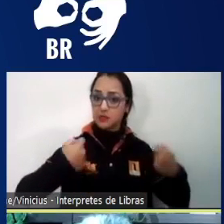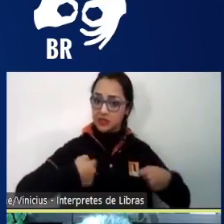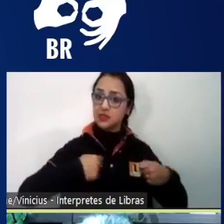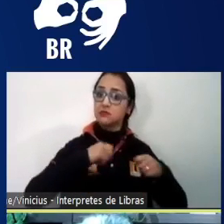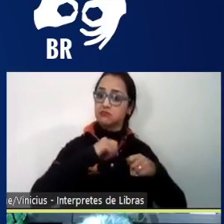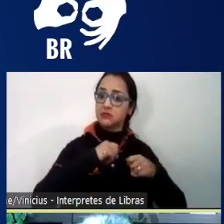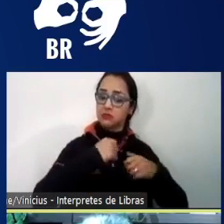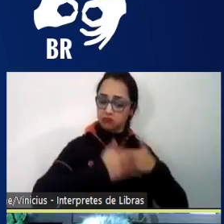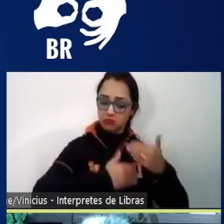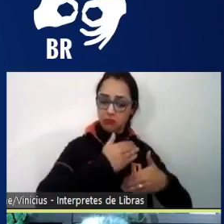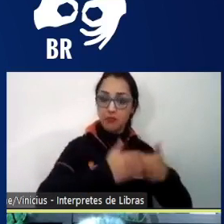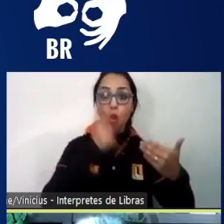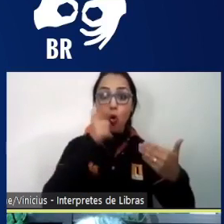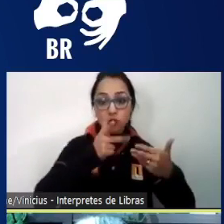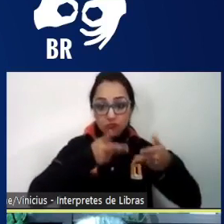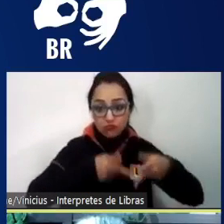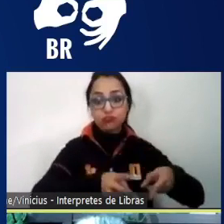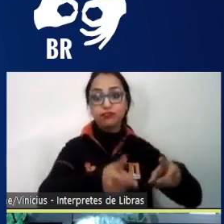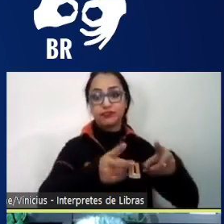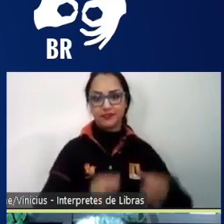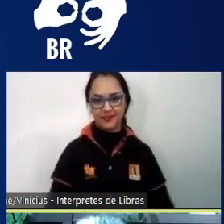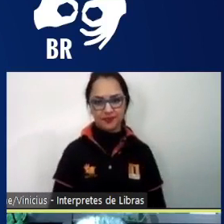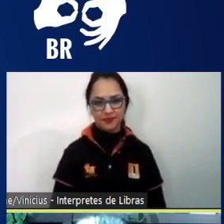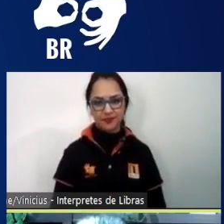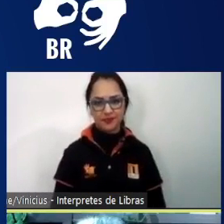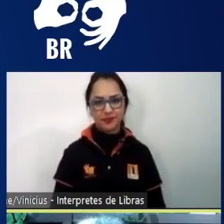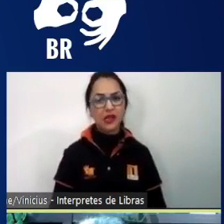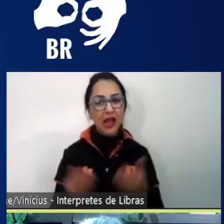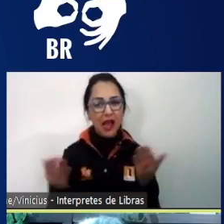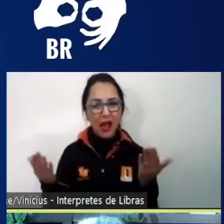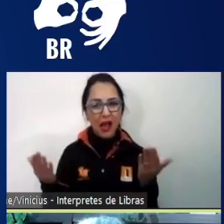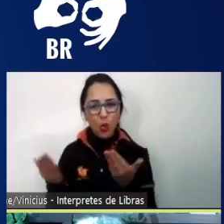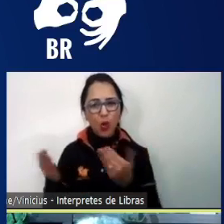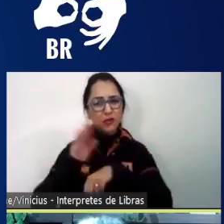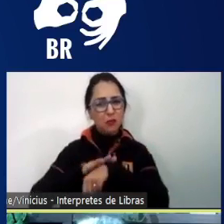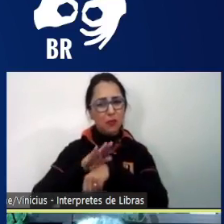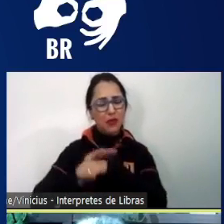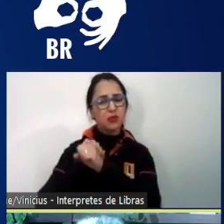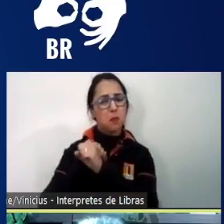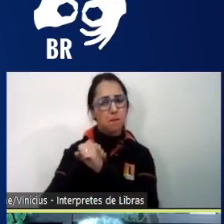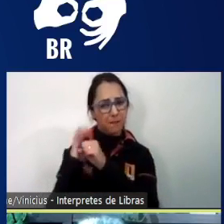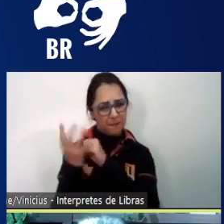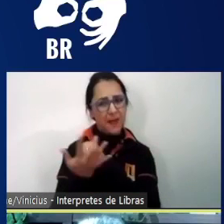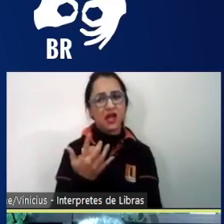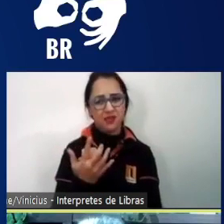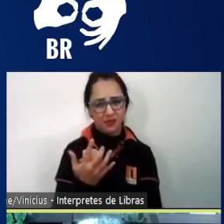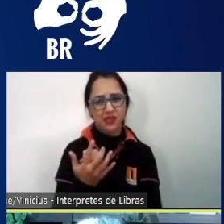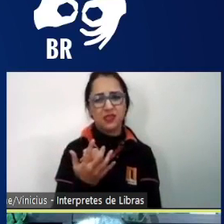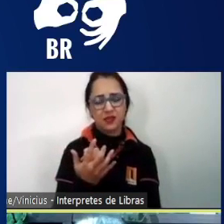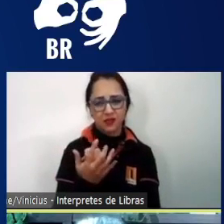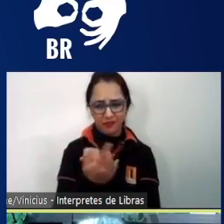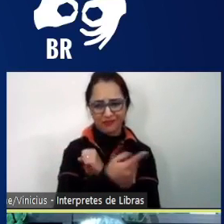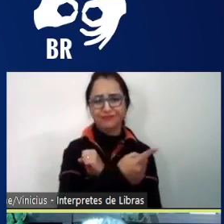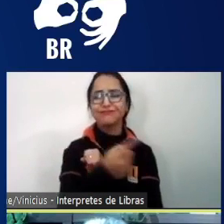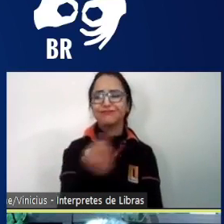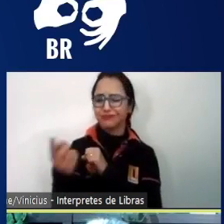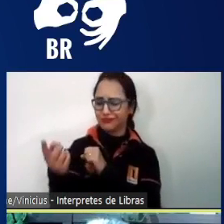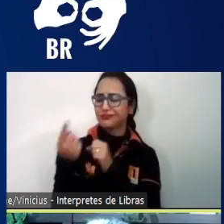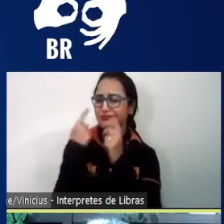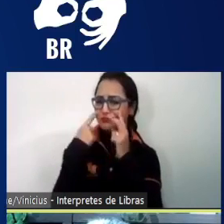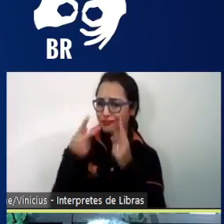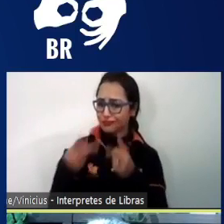caros, com esta pandemia, acredito que todos nós percebemos a importância desse